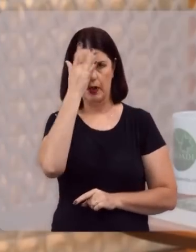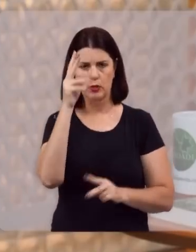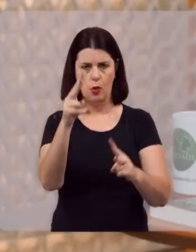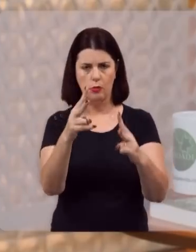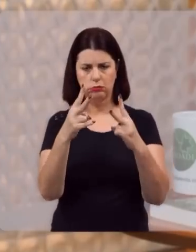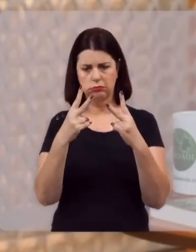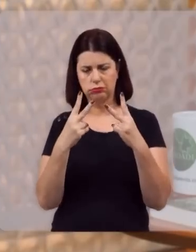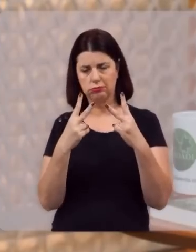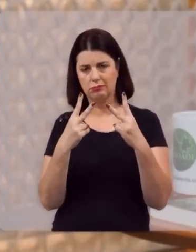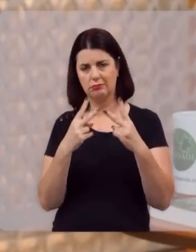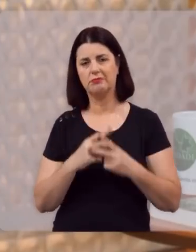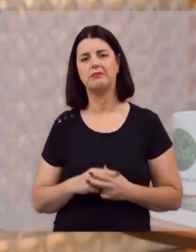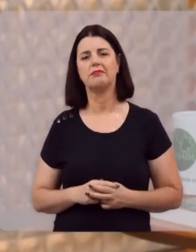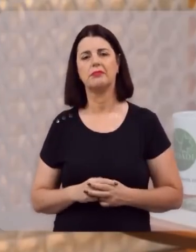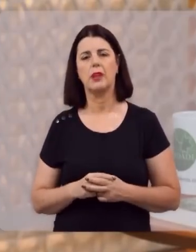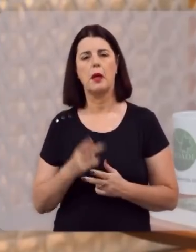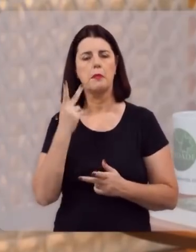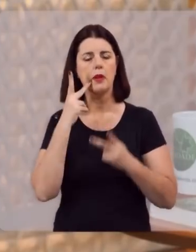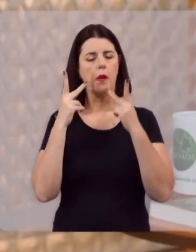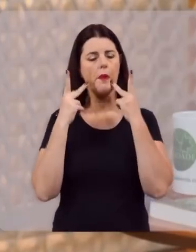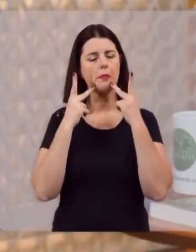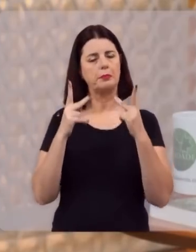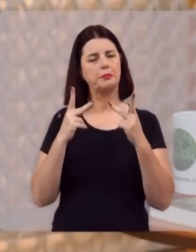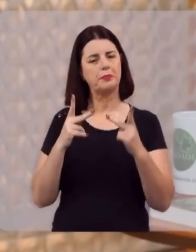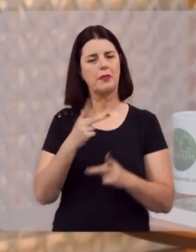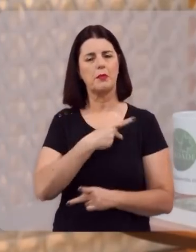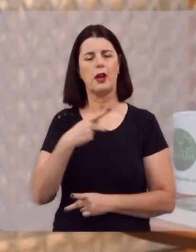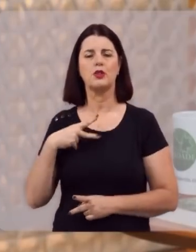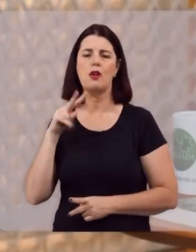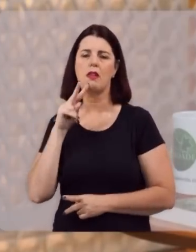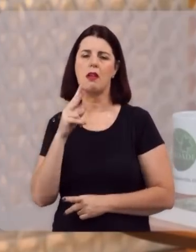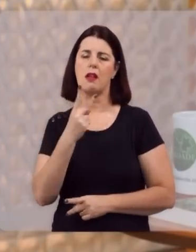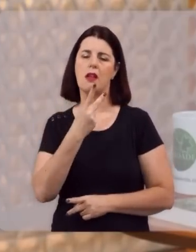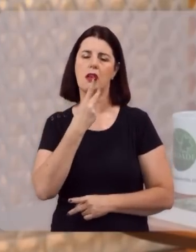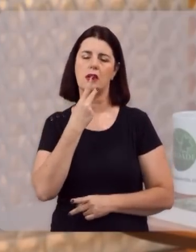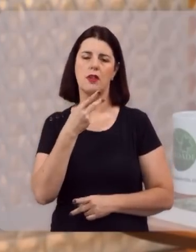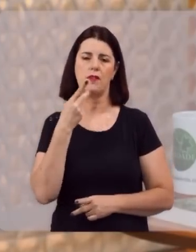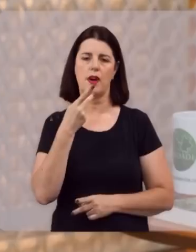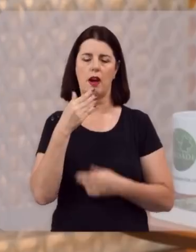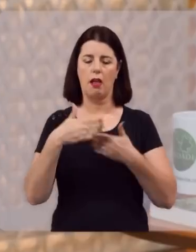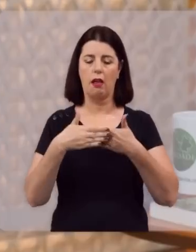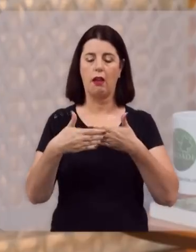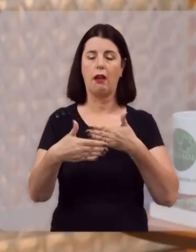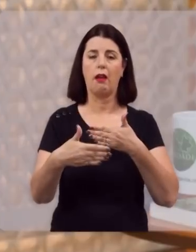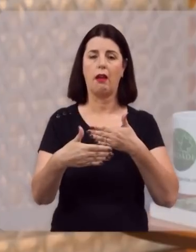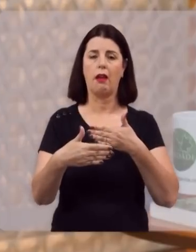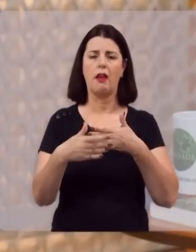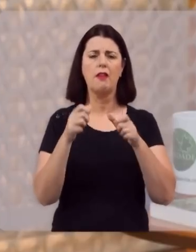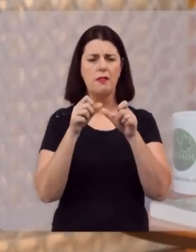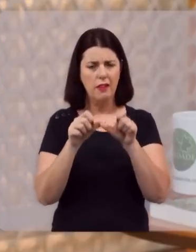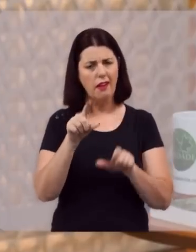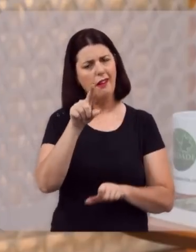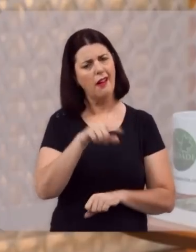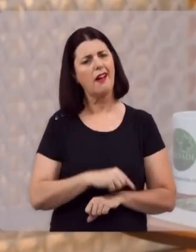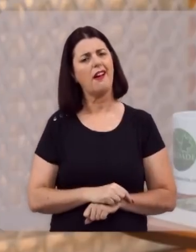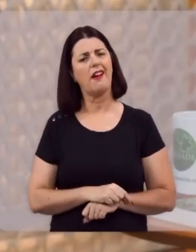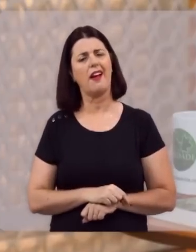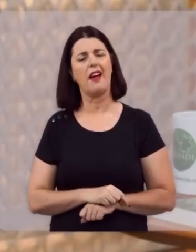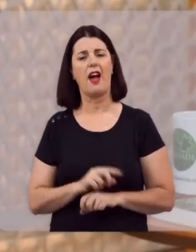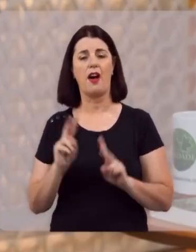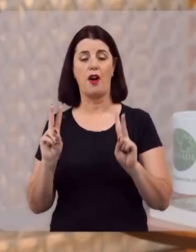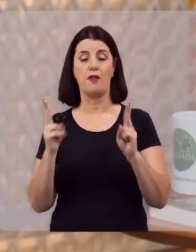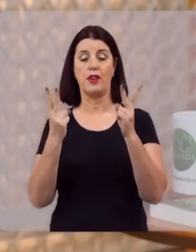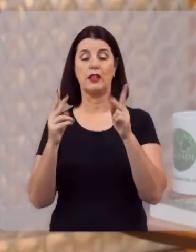coração daqueles que estão nos acompanhando para a mensagem que o reverendo Hernandes Dias Lopes trará em instantes. Por isso, não saia